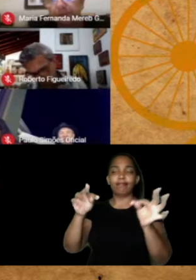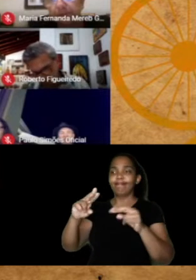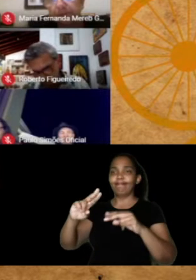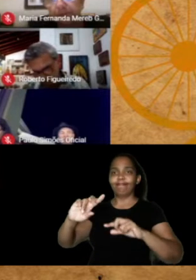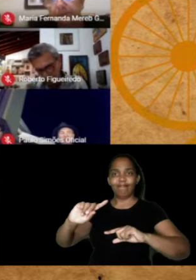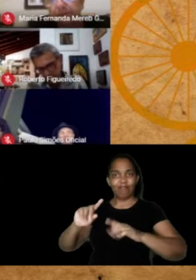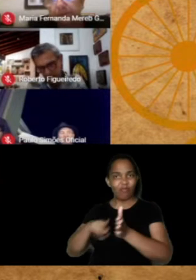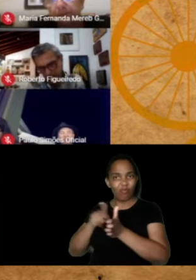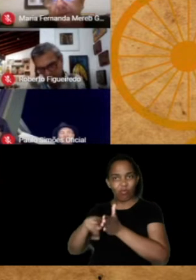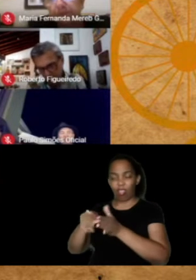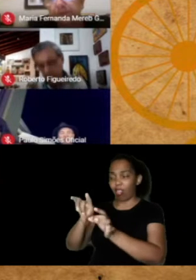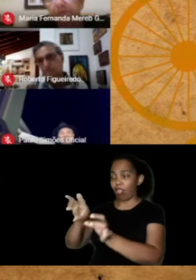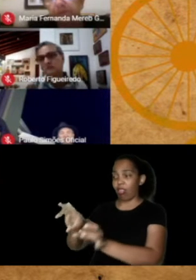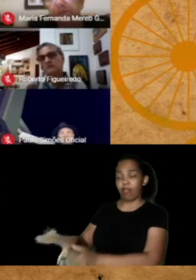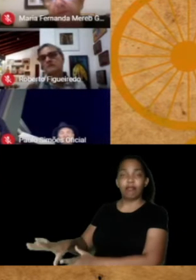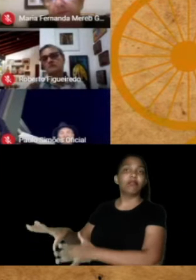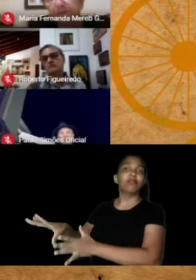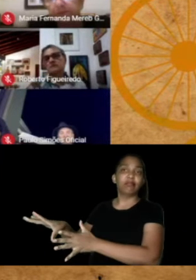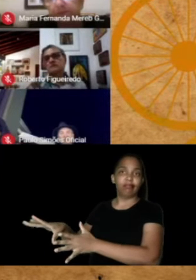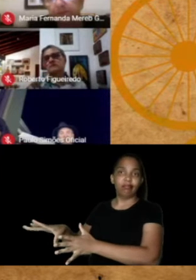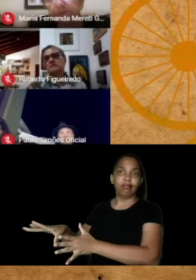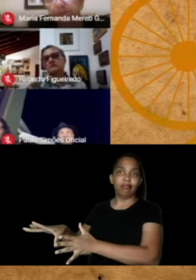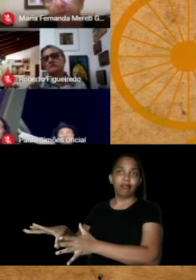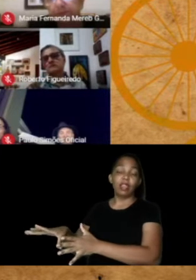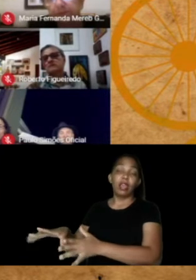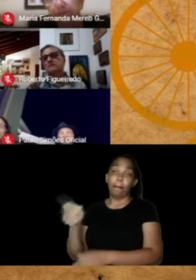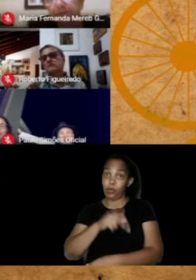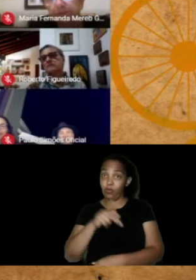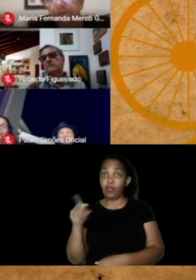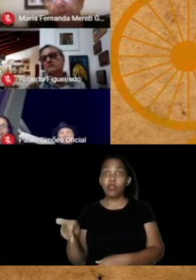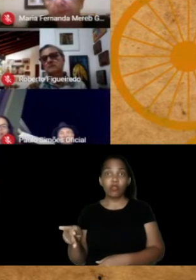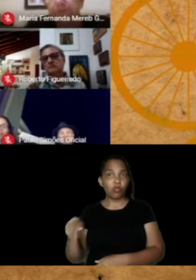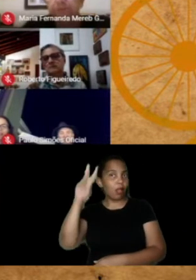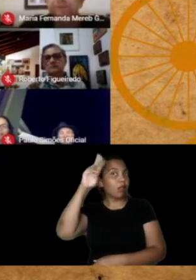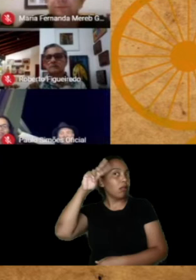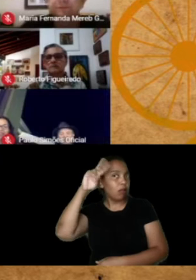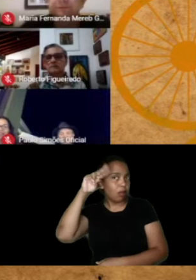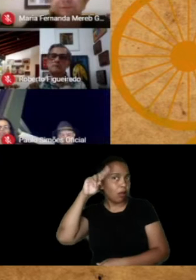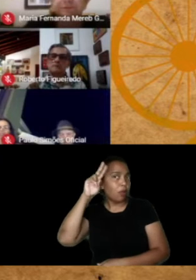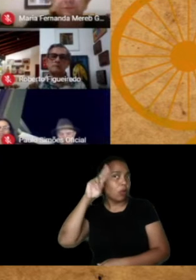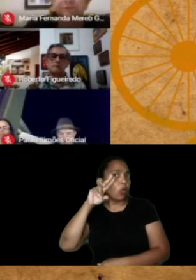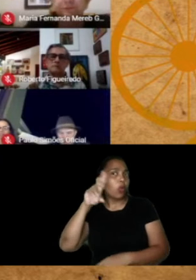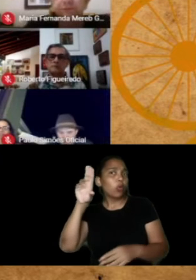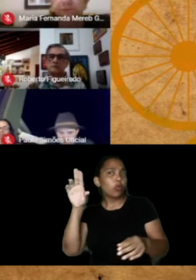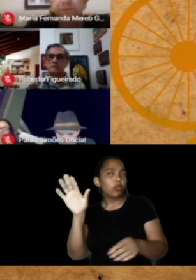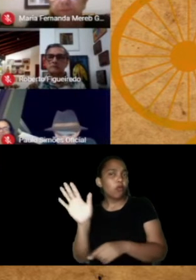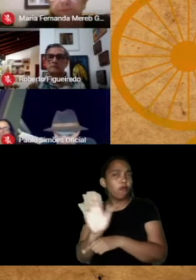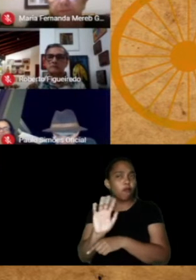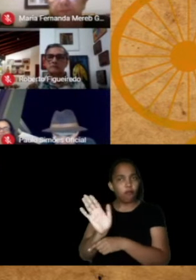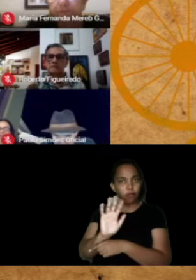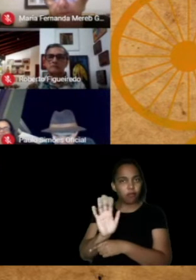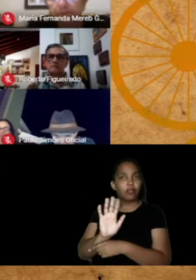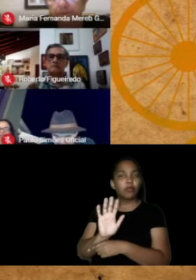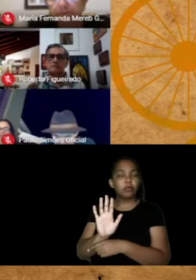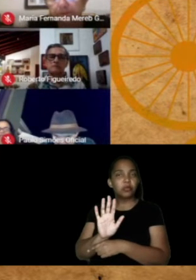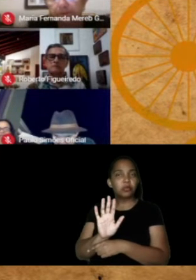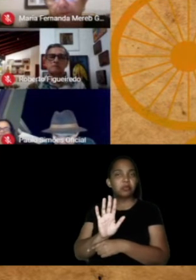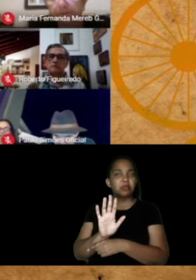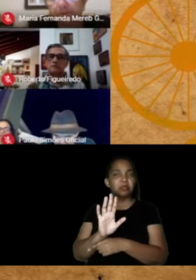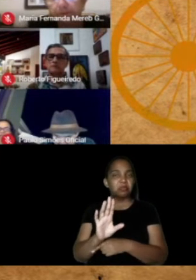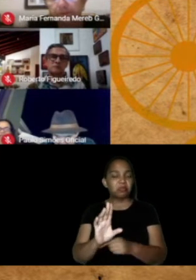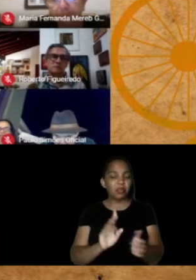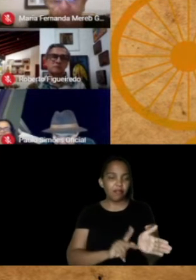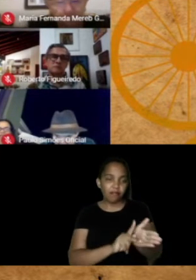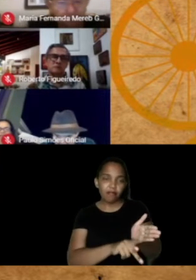administradores, como bem lembrou a professora Terezinha Bazé no curta-metragem Enquanto Este Velho Trem.